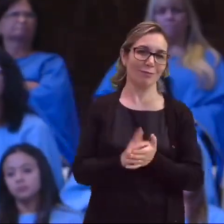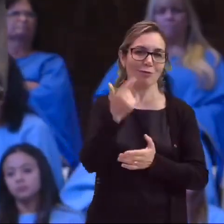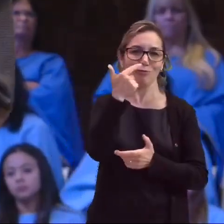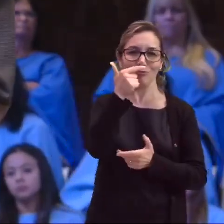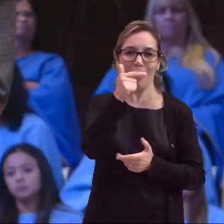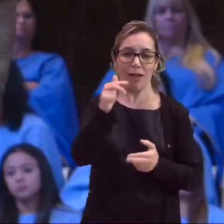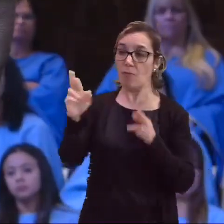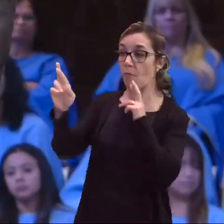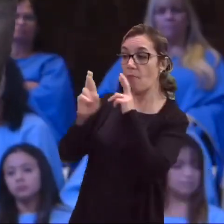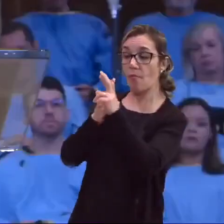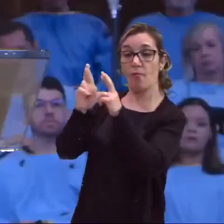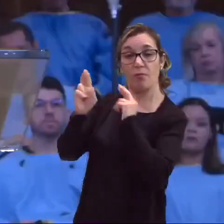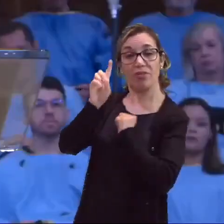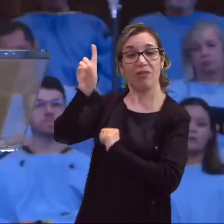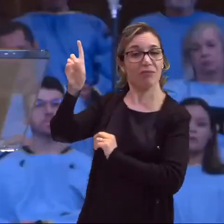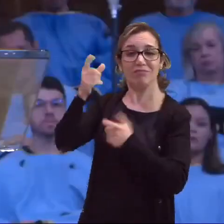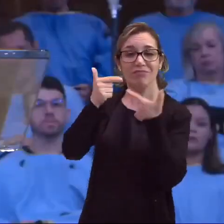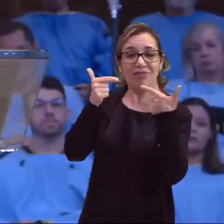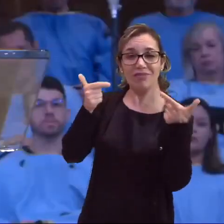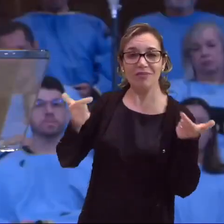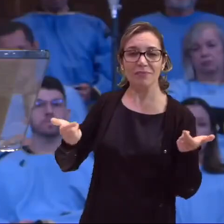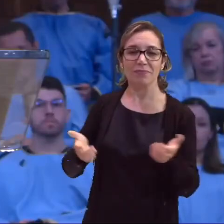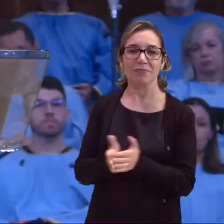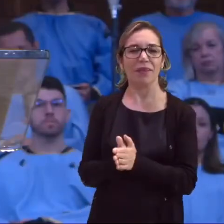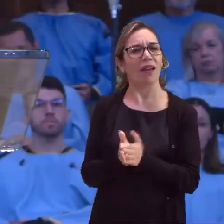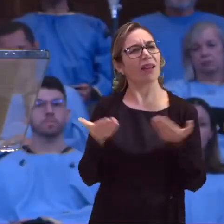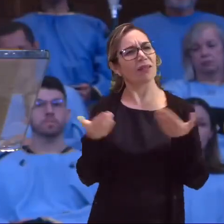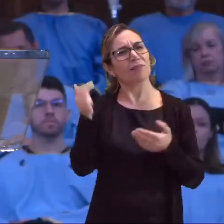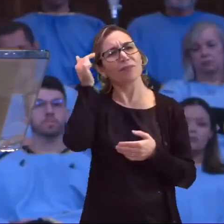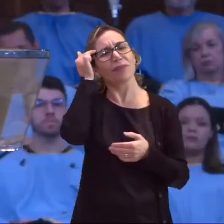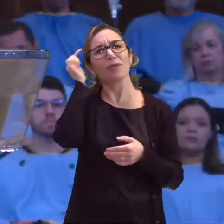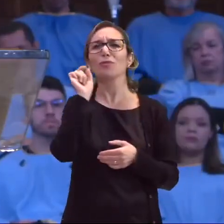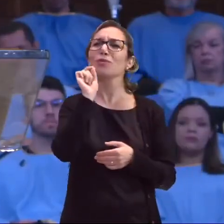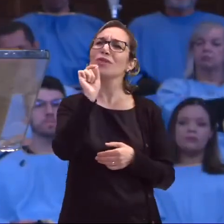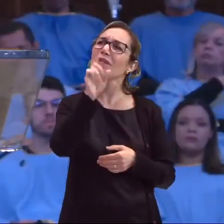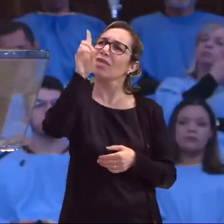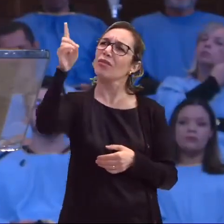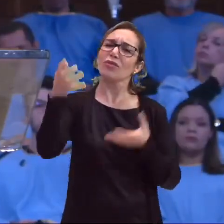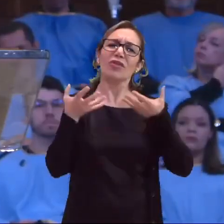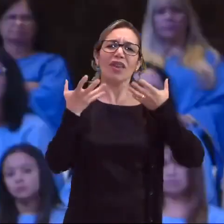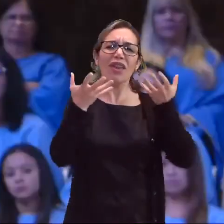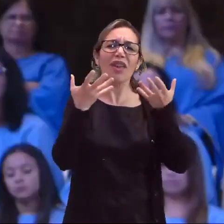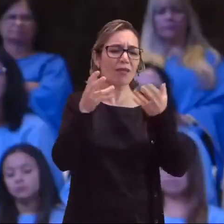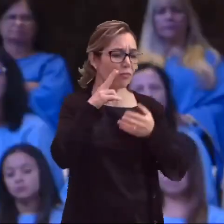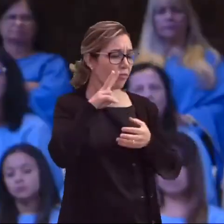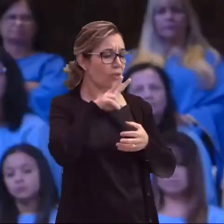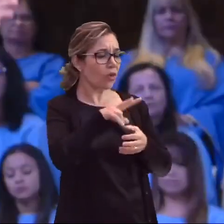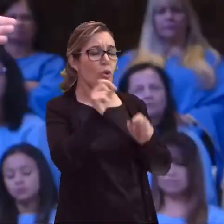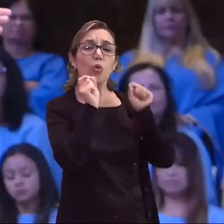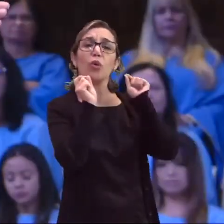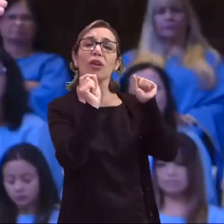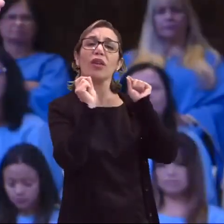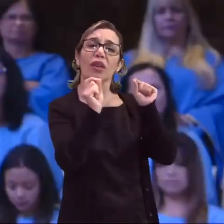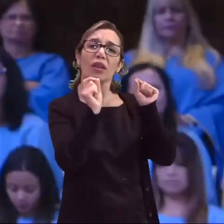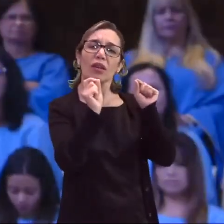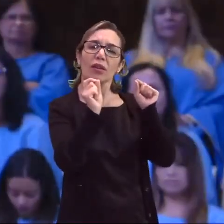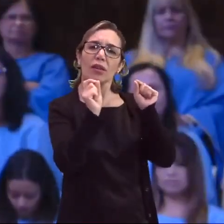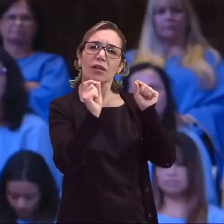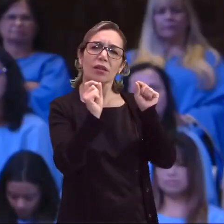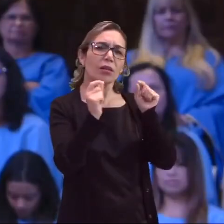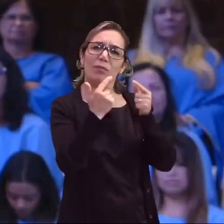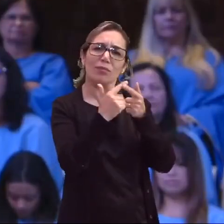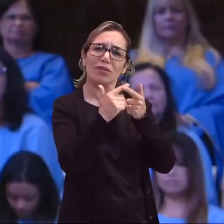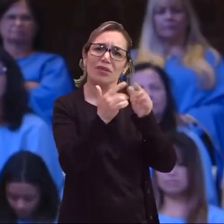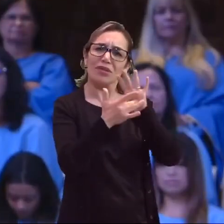e os que tipo de motivação Então Deus aceita porque o Senhor Jesus está condenando o